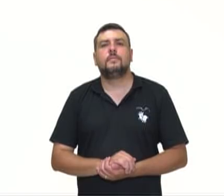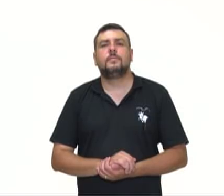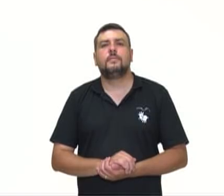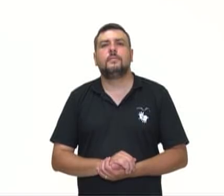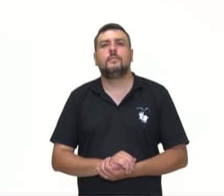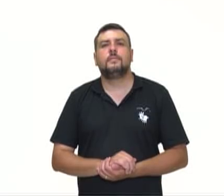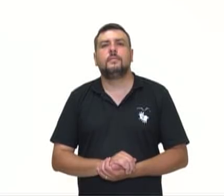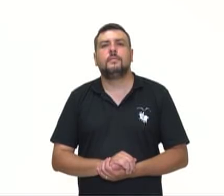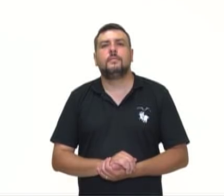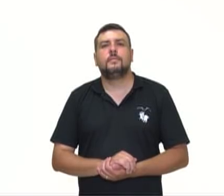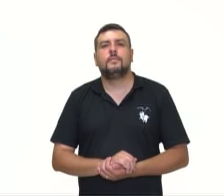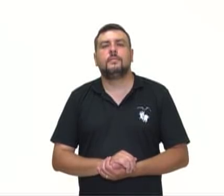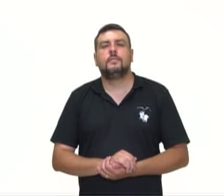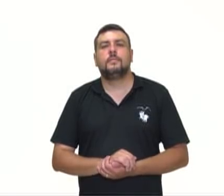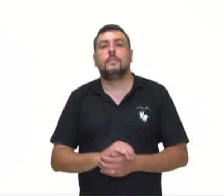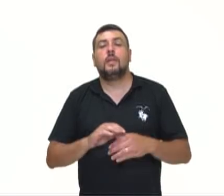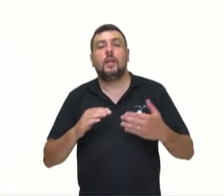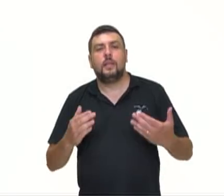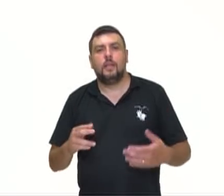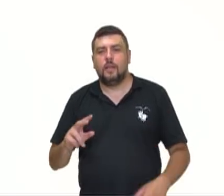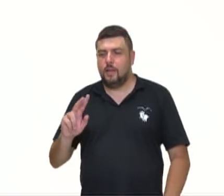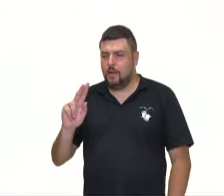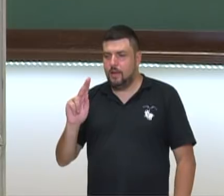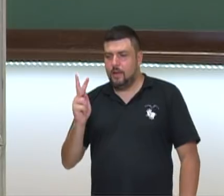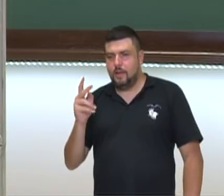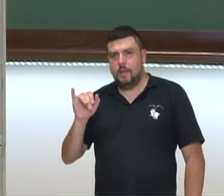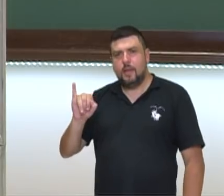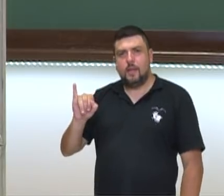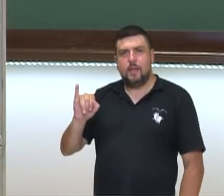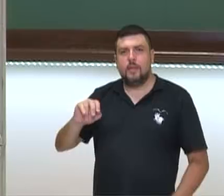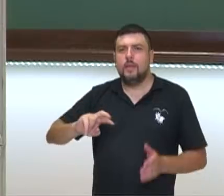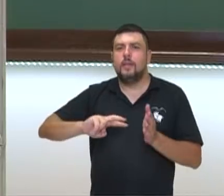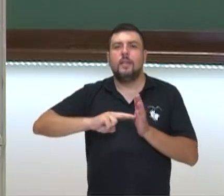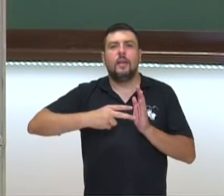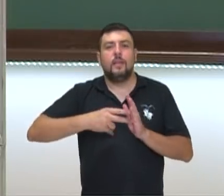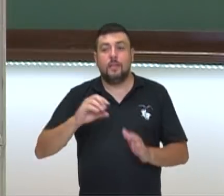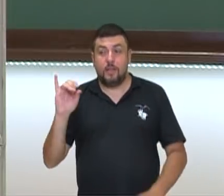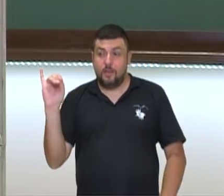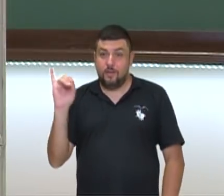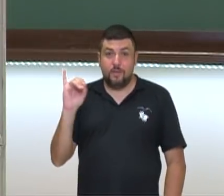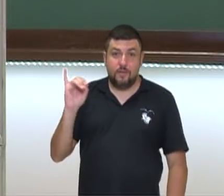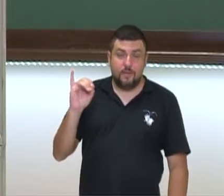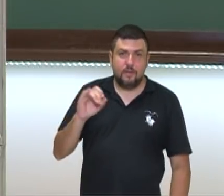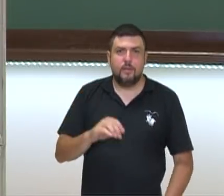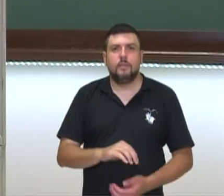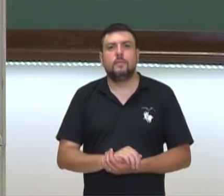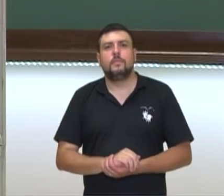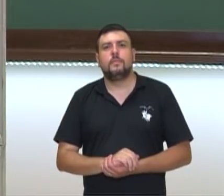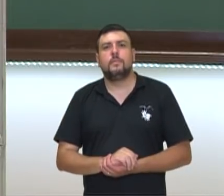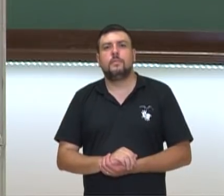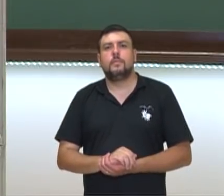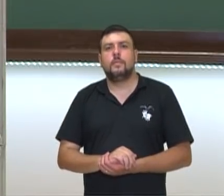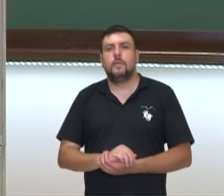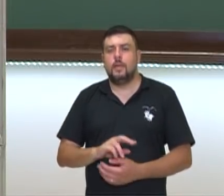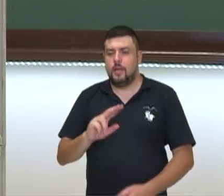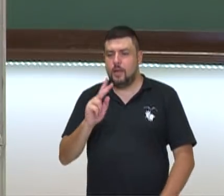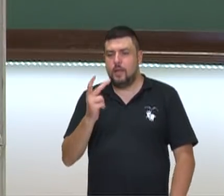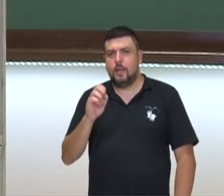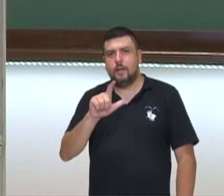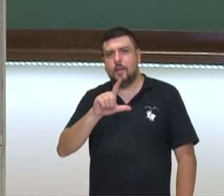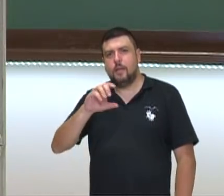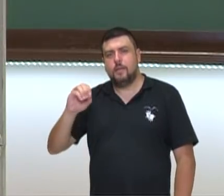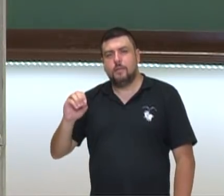hello. Então, vamos lá. Hi significa oi. Hello significa olá. Então, a gente usa